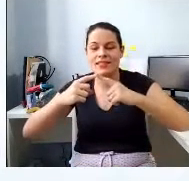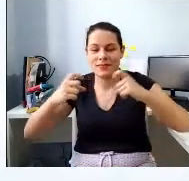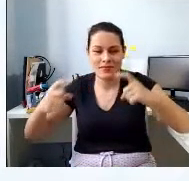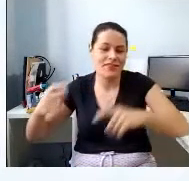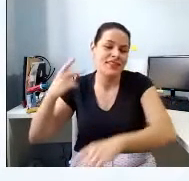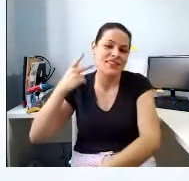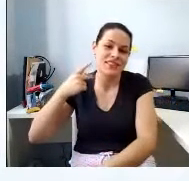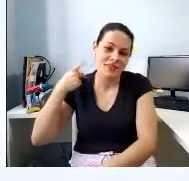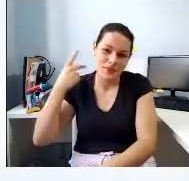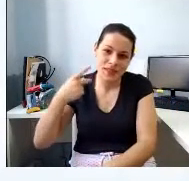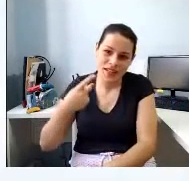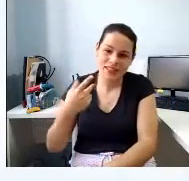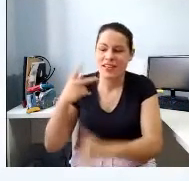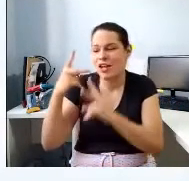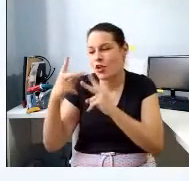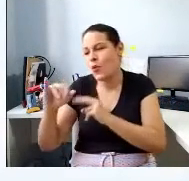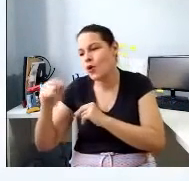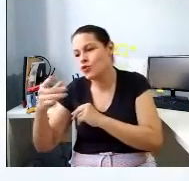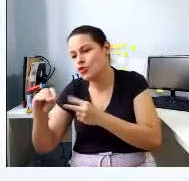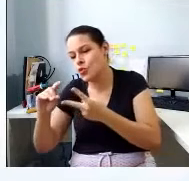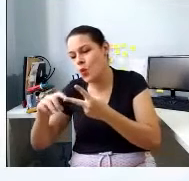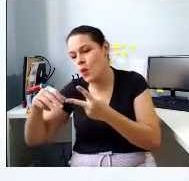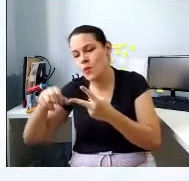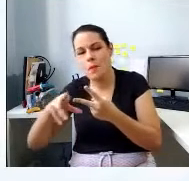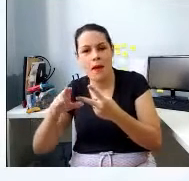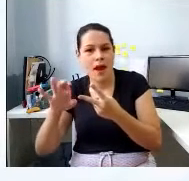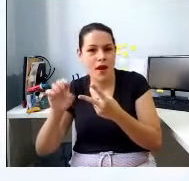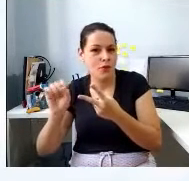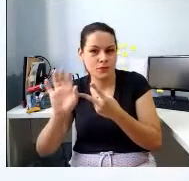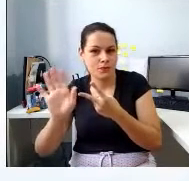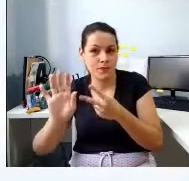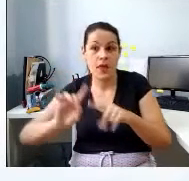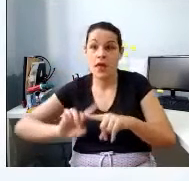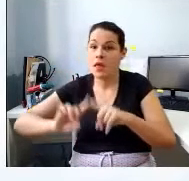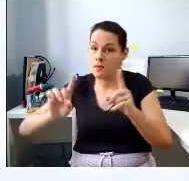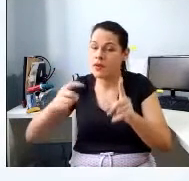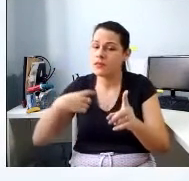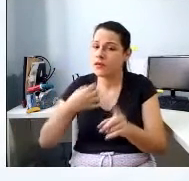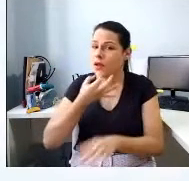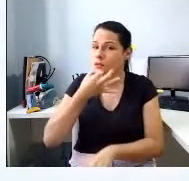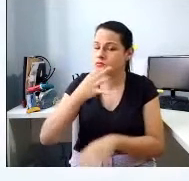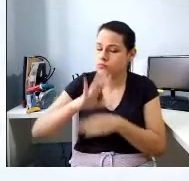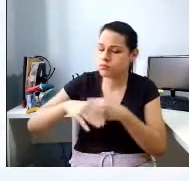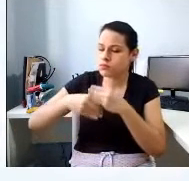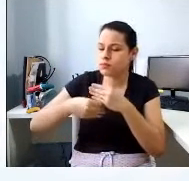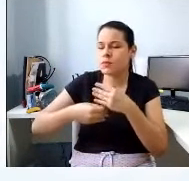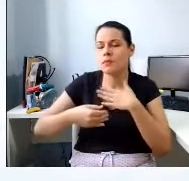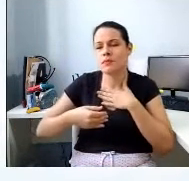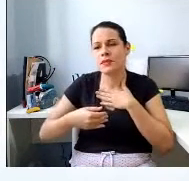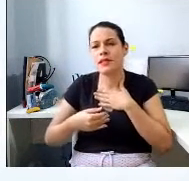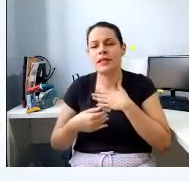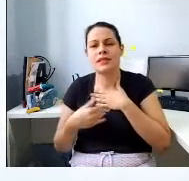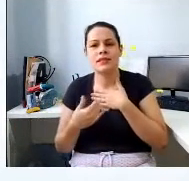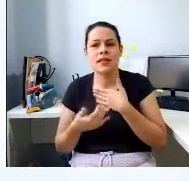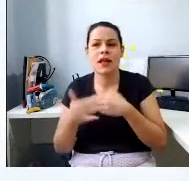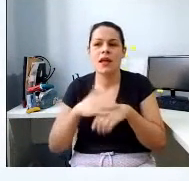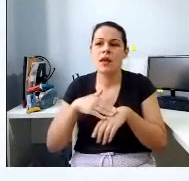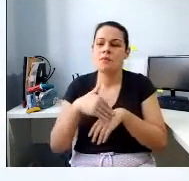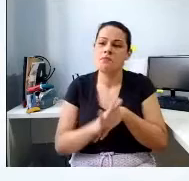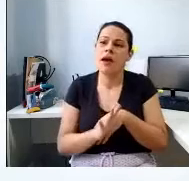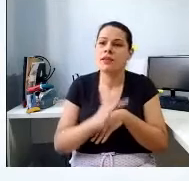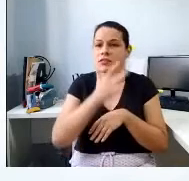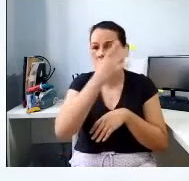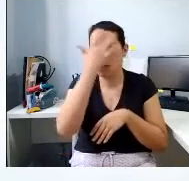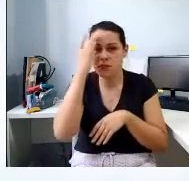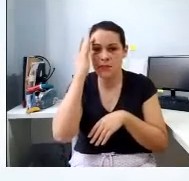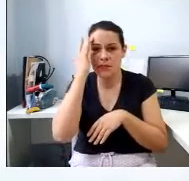o João, como o próprio Marcos, mas eu vou dar uma visão mais de leigo, mais